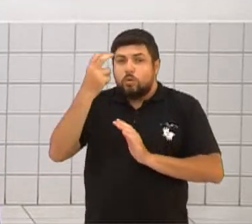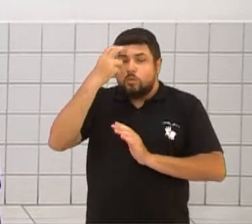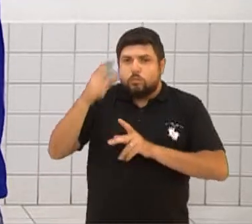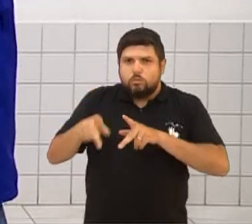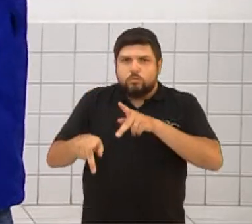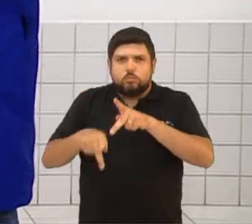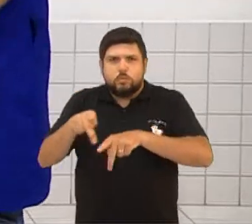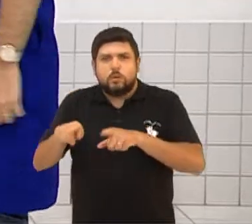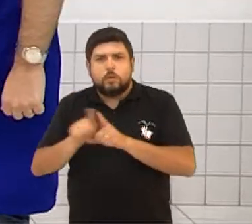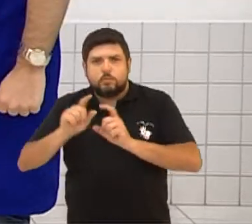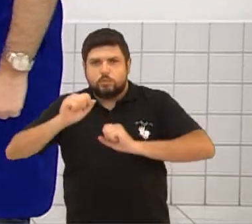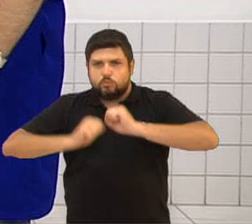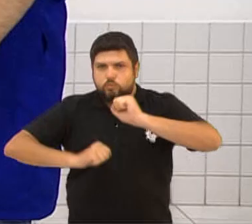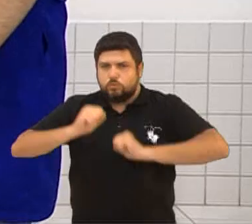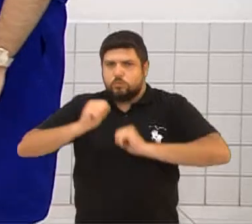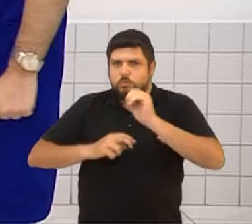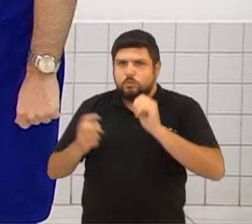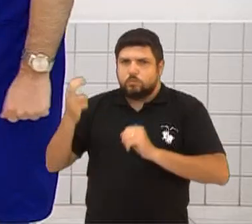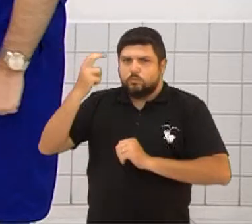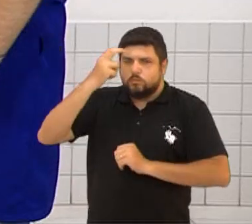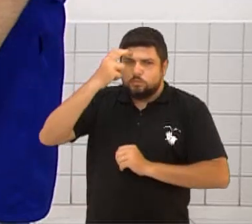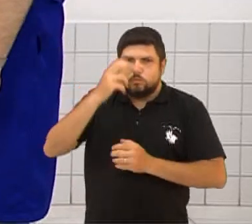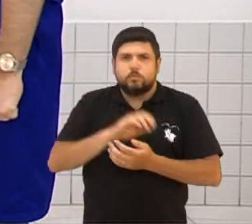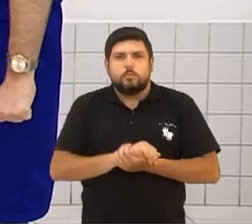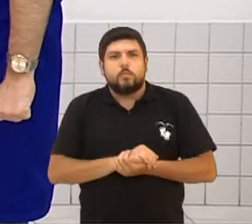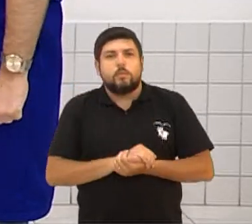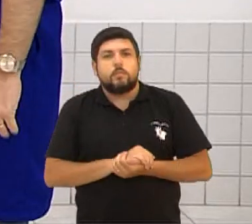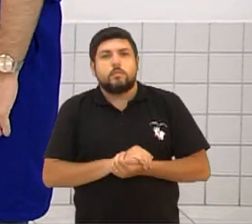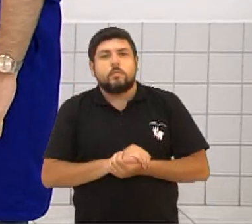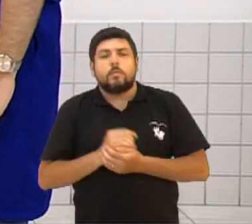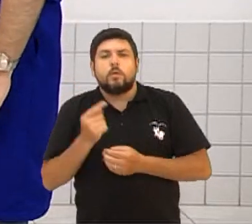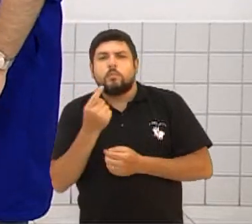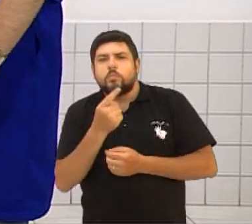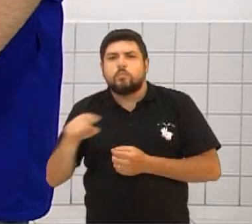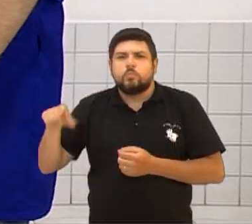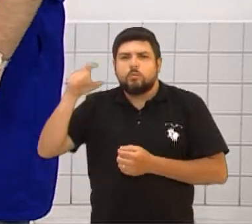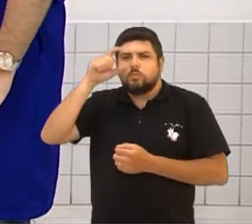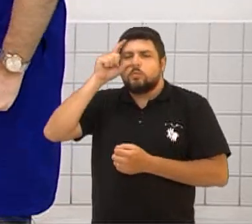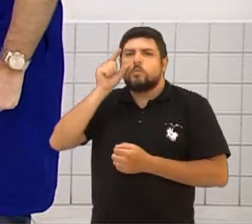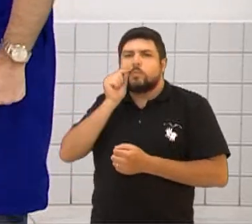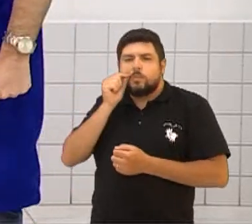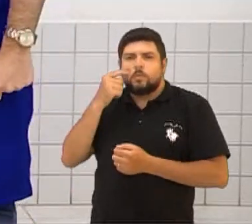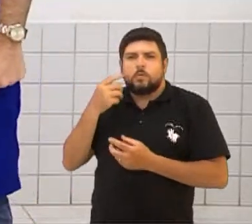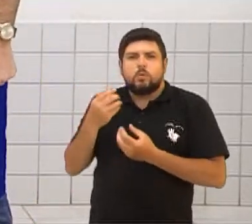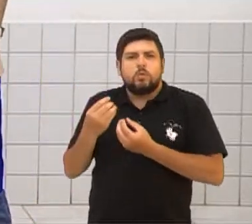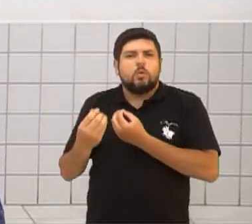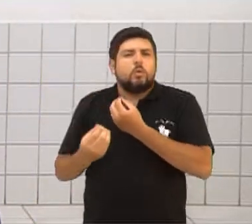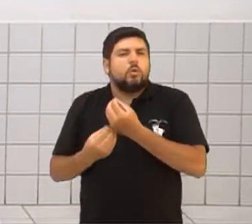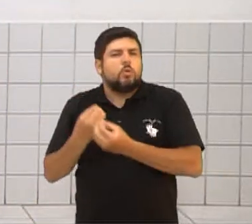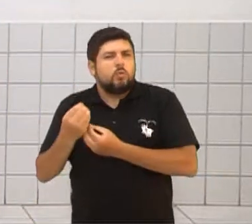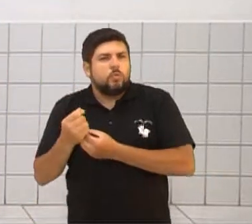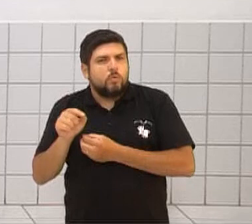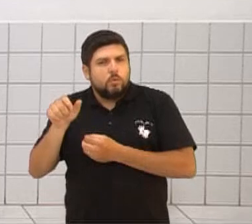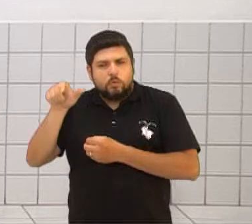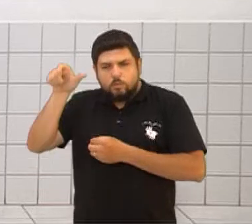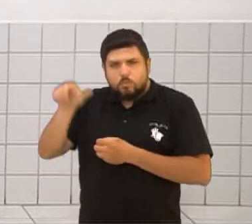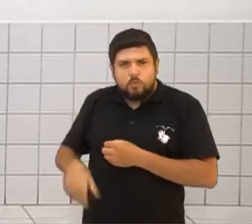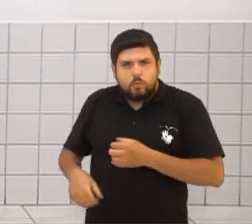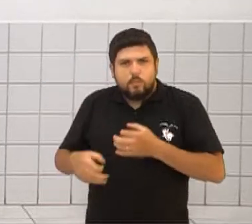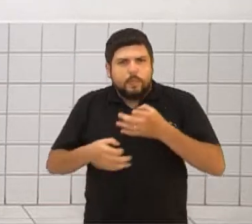indústria cultural, vão ter, falamos bastante também. Falamos bastante. E, por fim, o Benjamin, como que o Benjamin se encaixa nessa crítica à